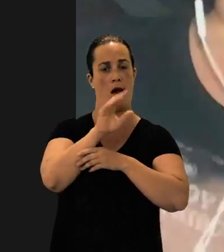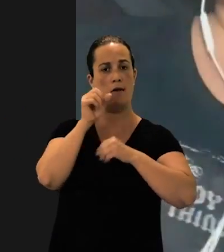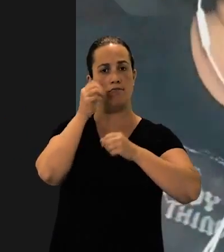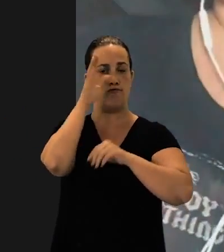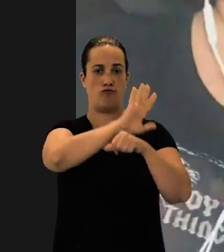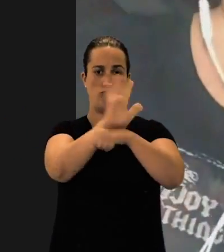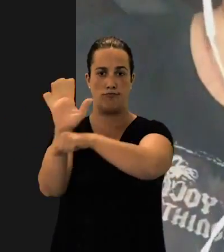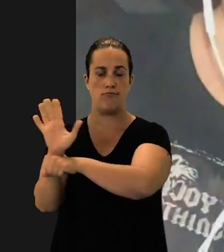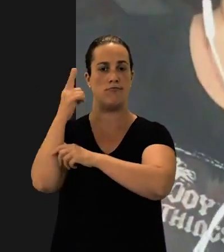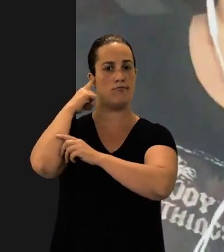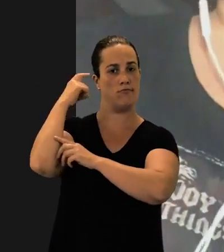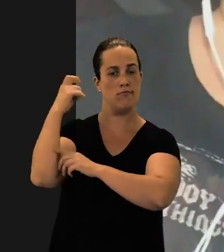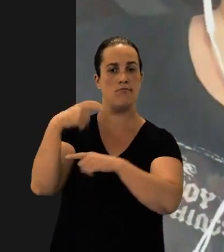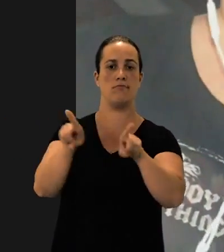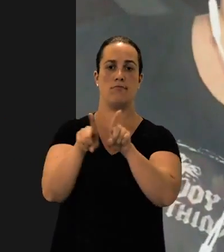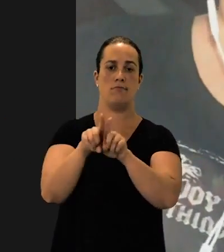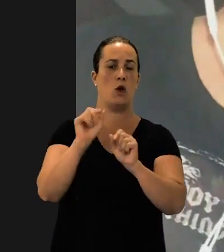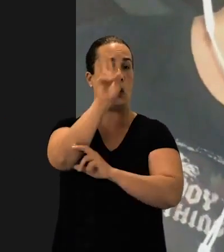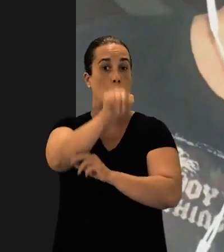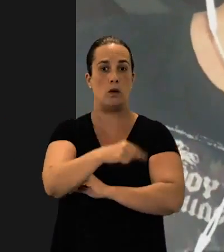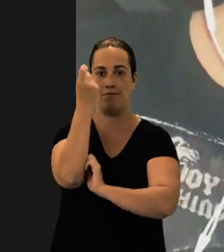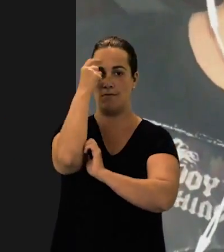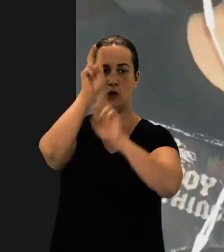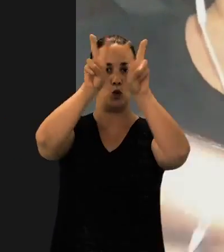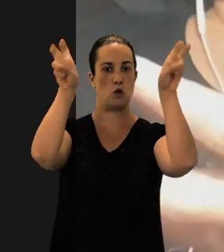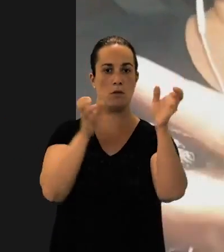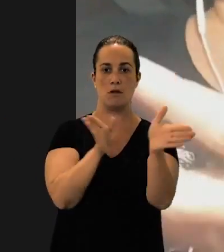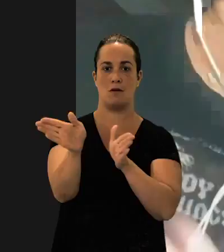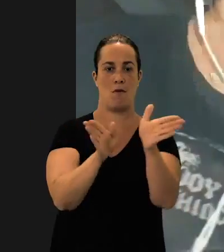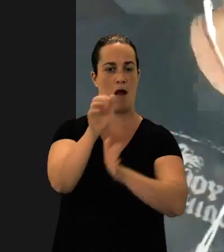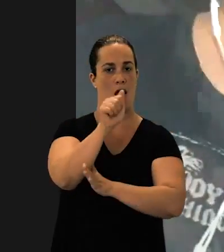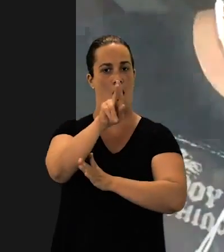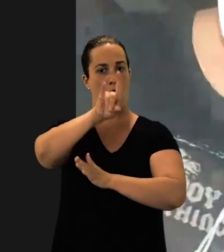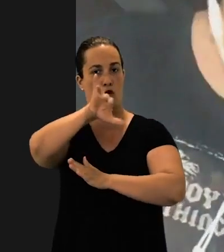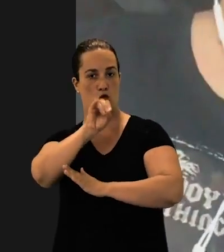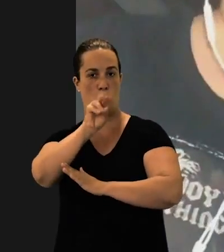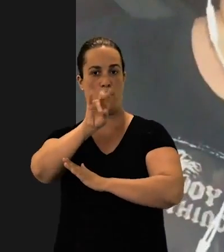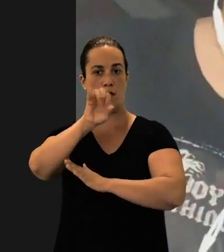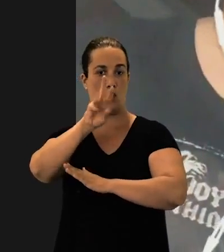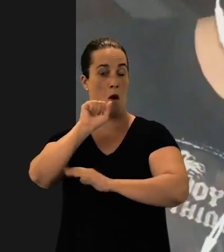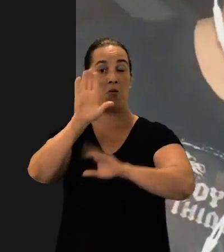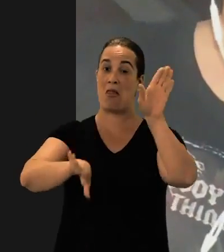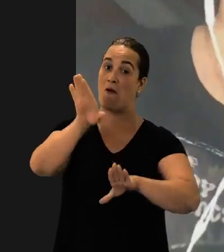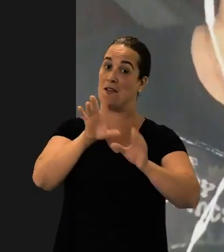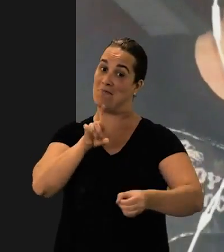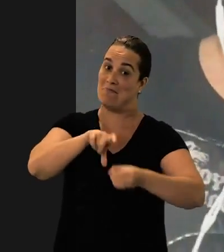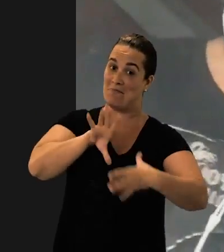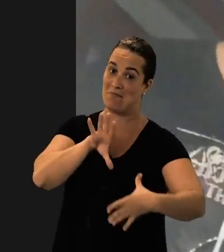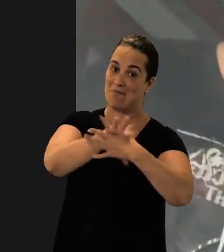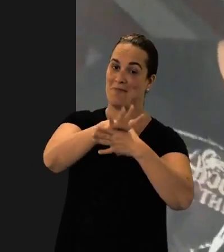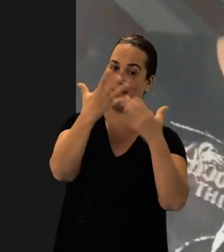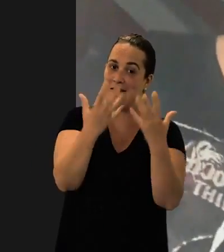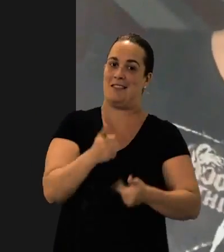nunca pensaram a respeito da acessibilidade audiovisual. E de repente eles vão começar a se engajar um pouquinho nesse